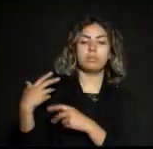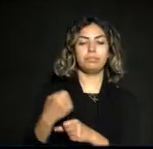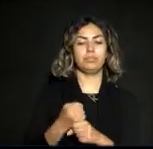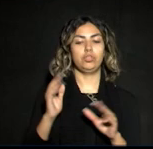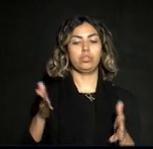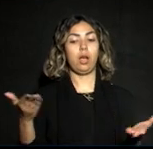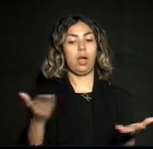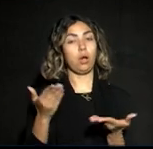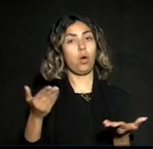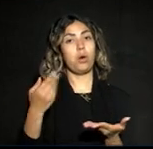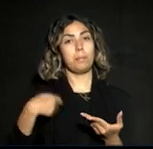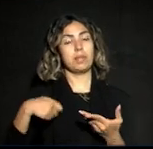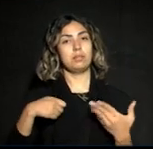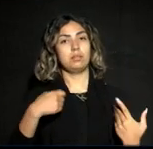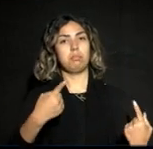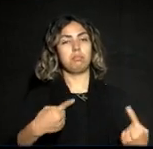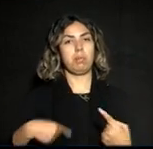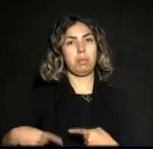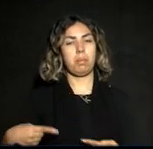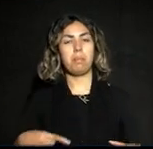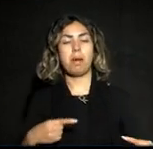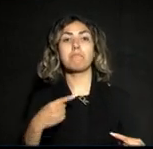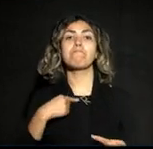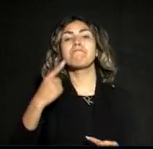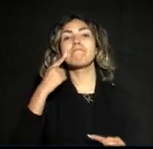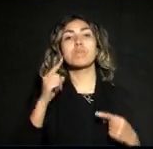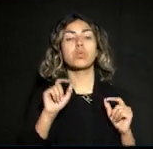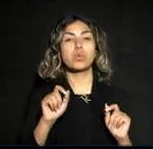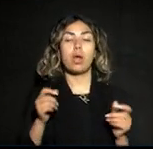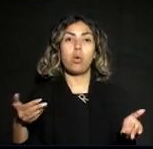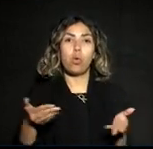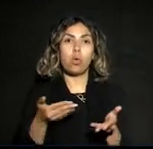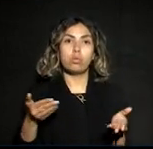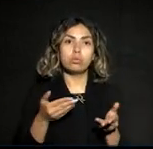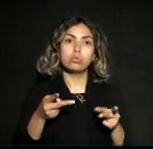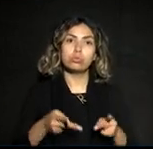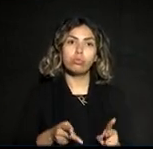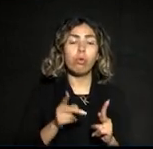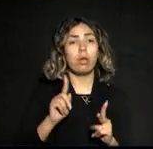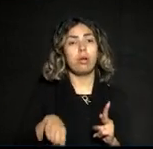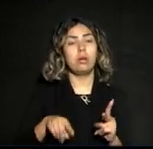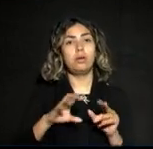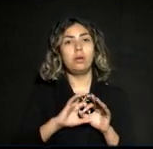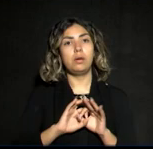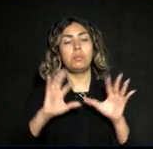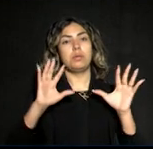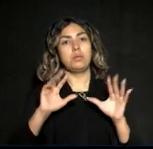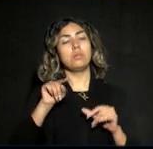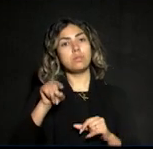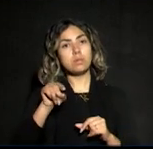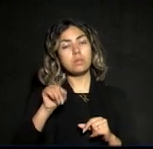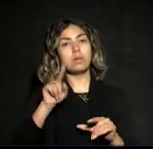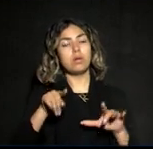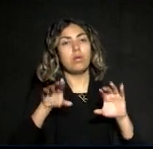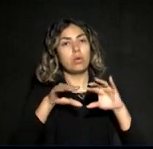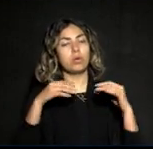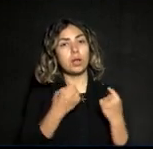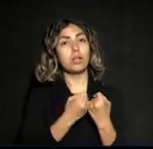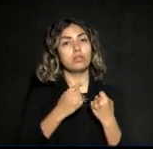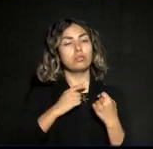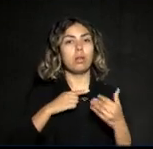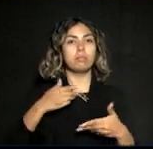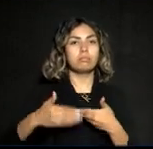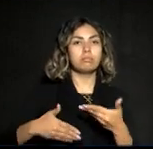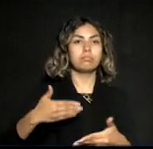pelo que eu tô dizendo aqui em si permanecendo o congresso como está aí hoje é um congresso Liberal é o congresso que vai trabalhar nas é